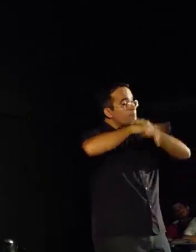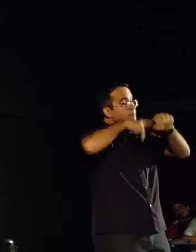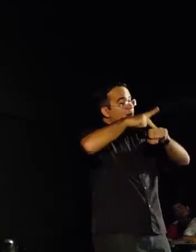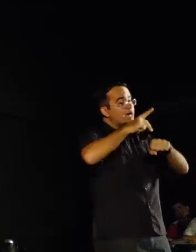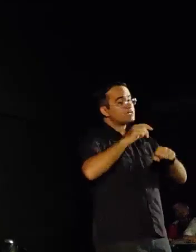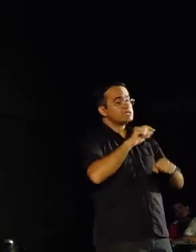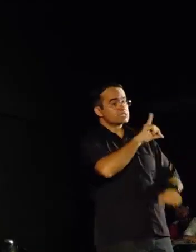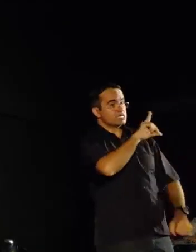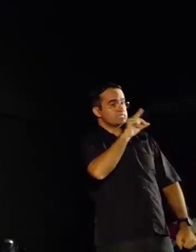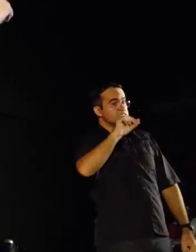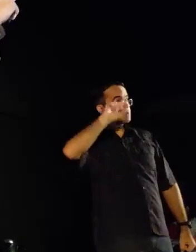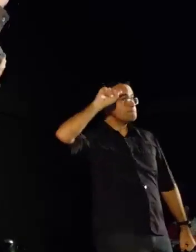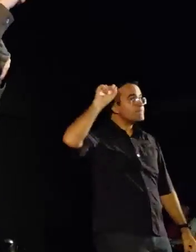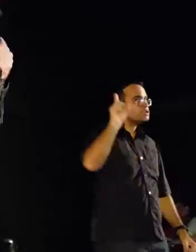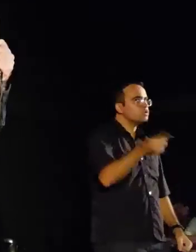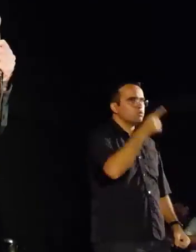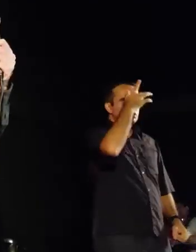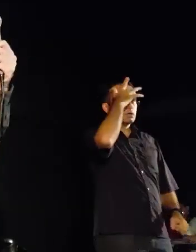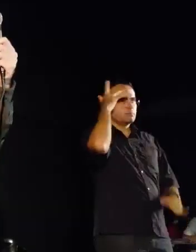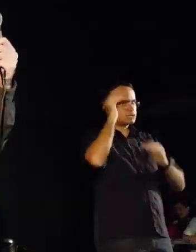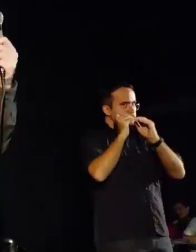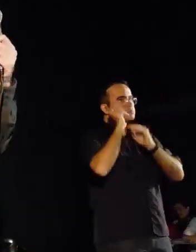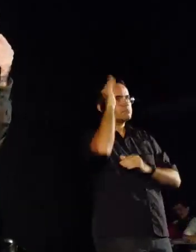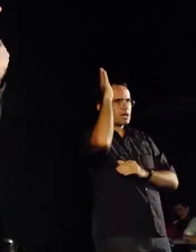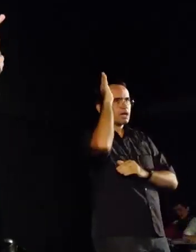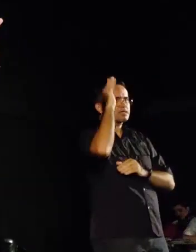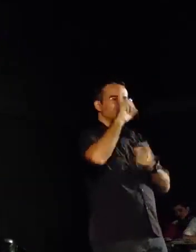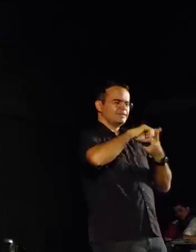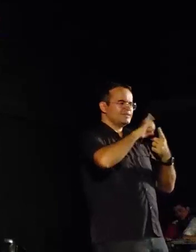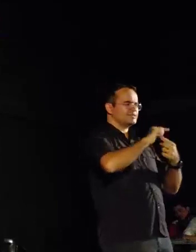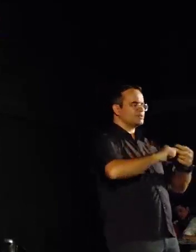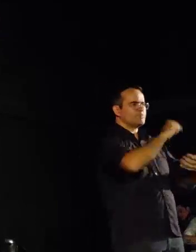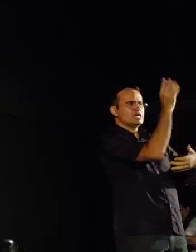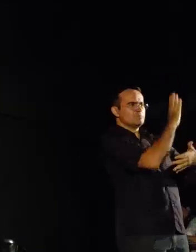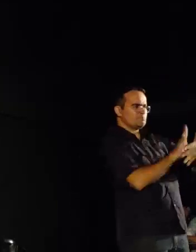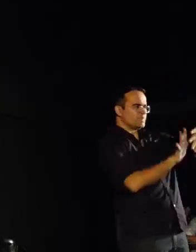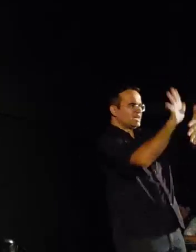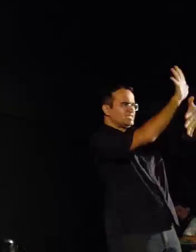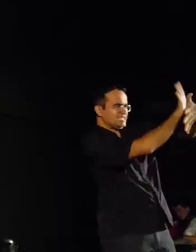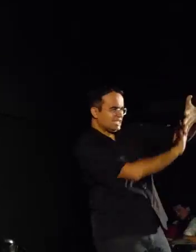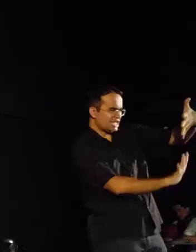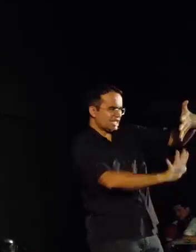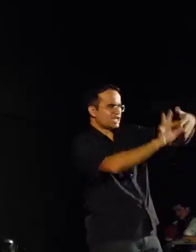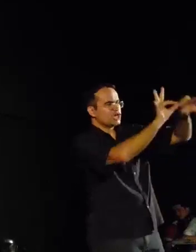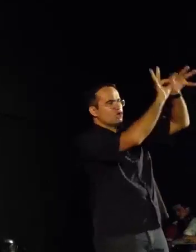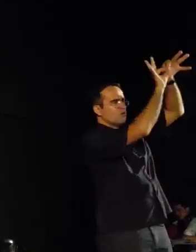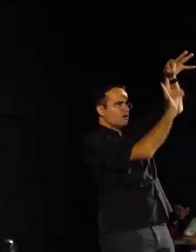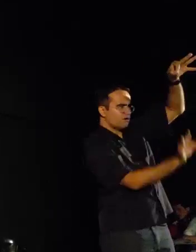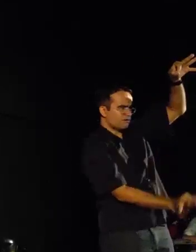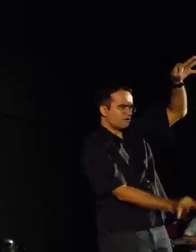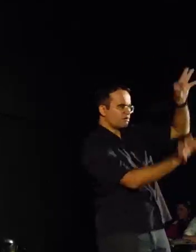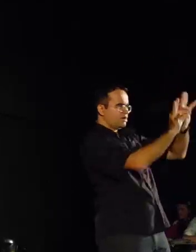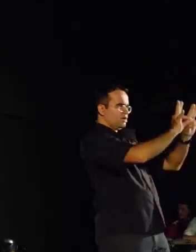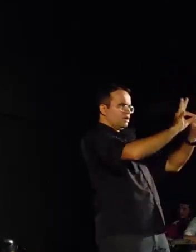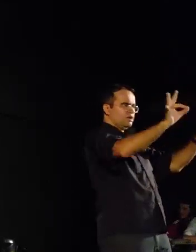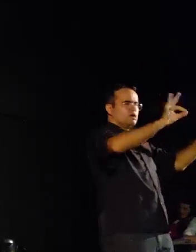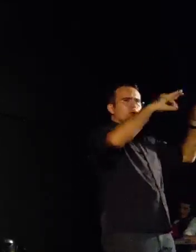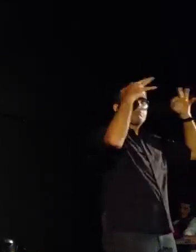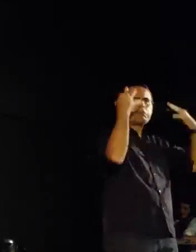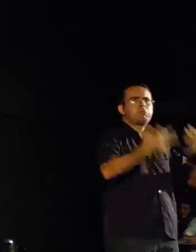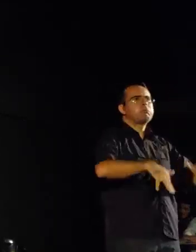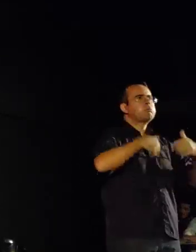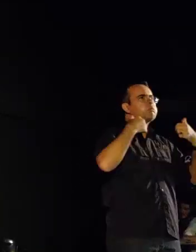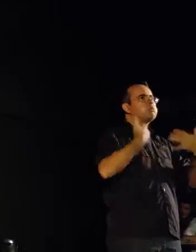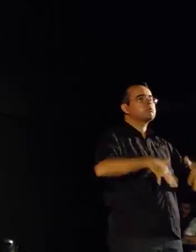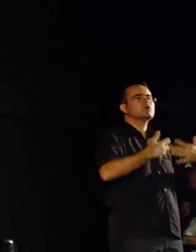sem contar um território de 8 milhões e 500 mil quilômetros quadrados. Um território de tamanho continental. Certo? Eu quero